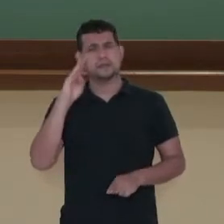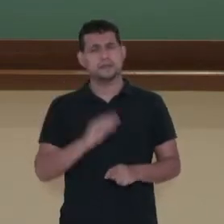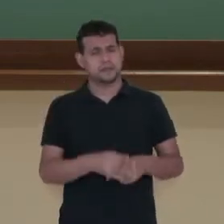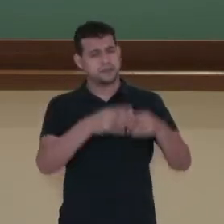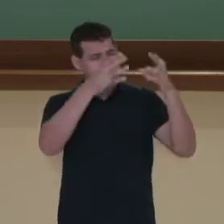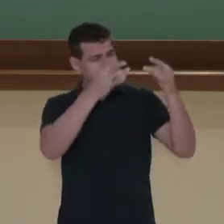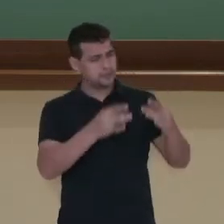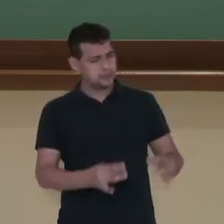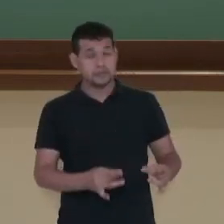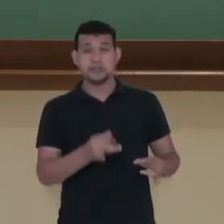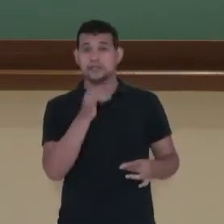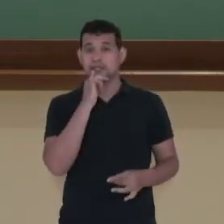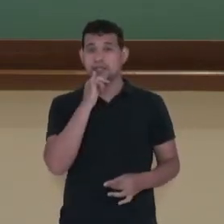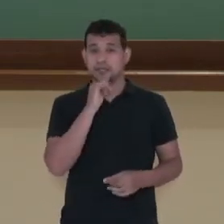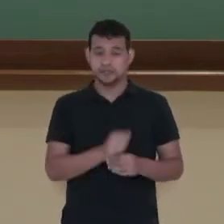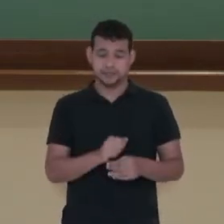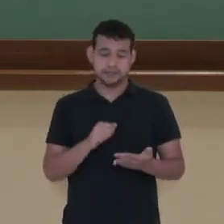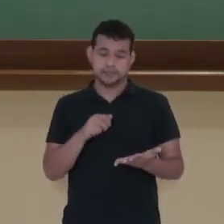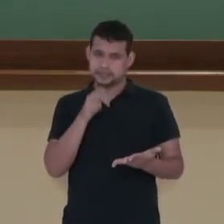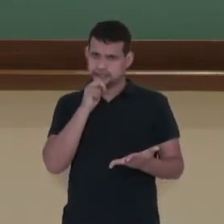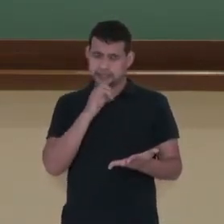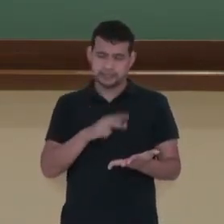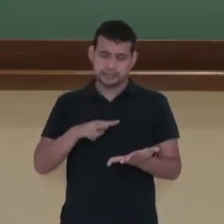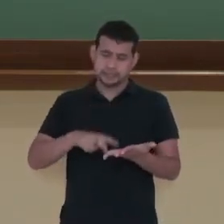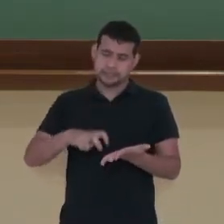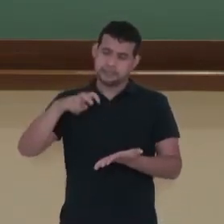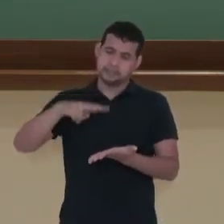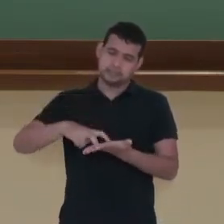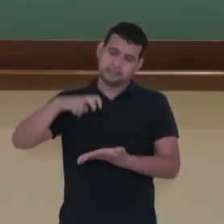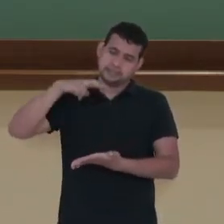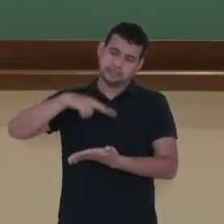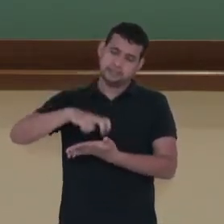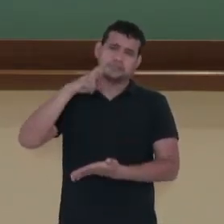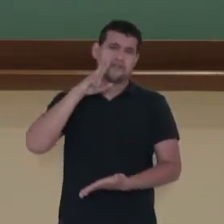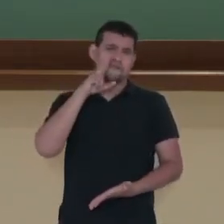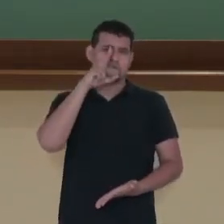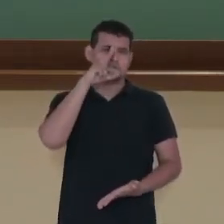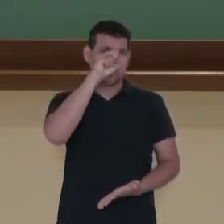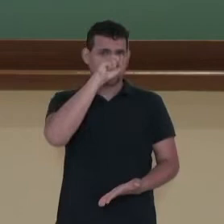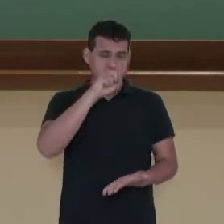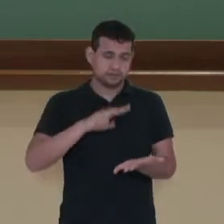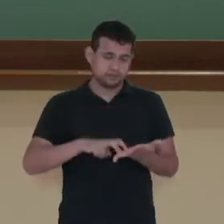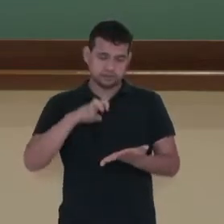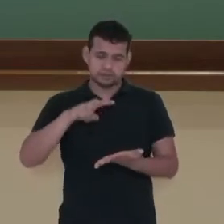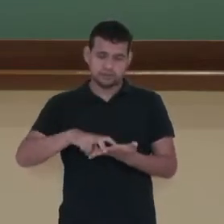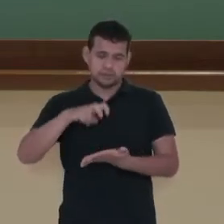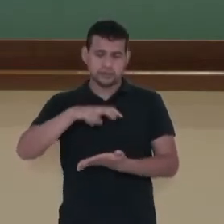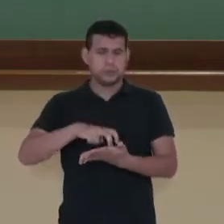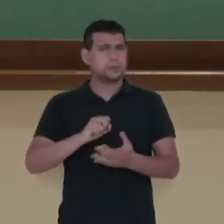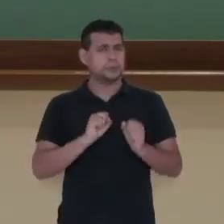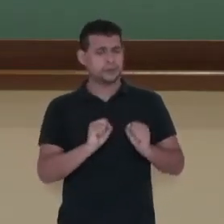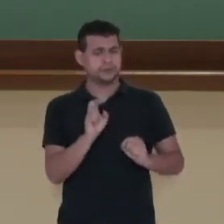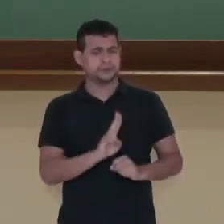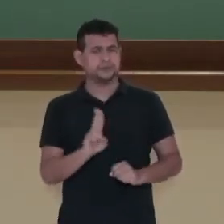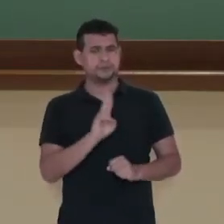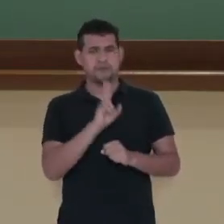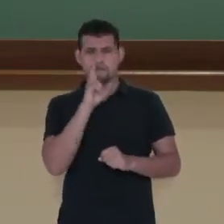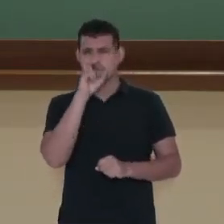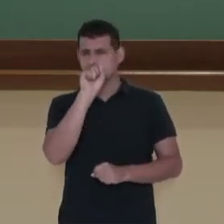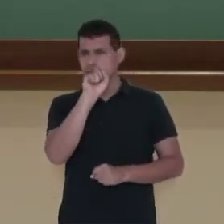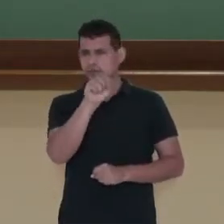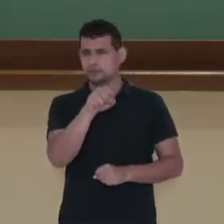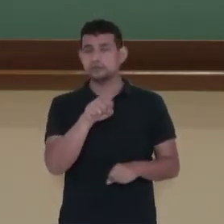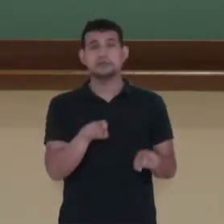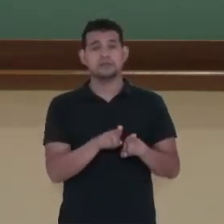específicas ali do parkour, você vai ser forte, e sendo forte você vai poder utilizar essa